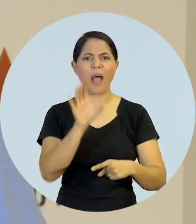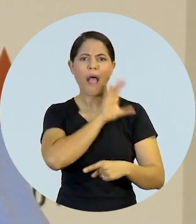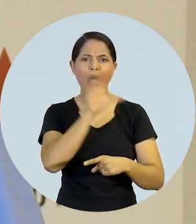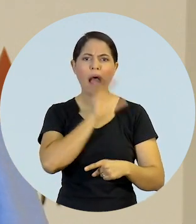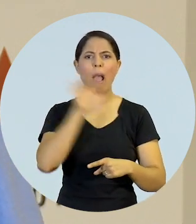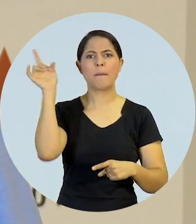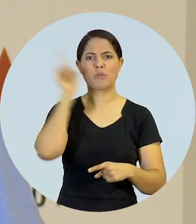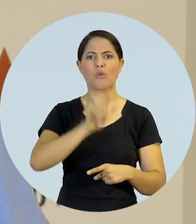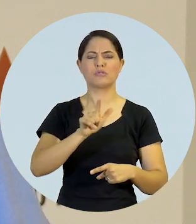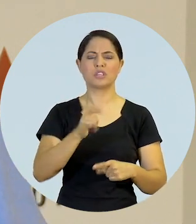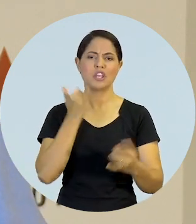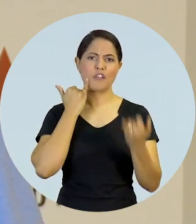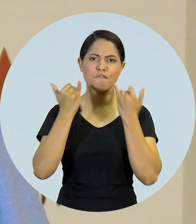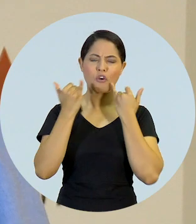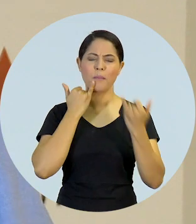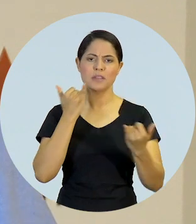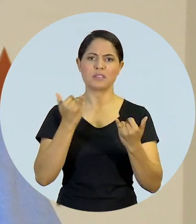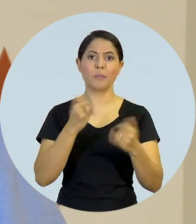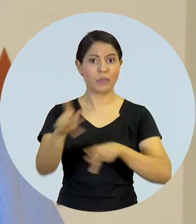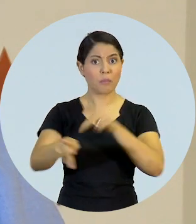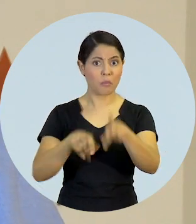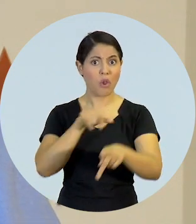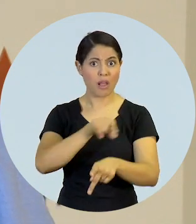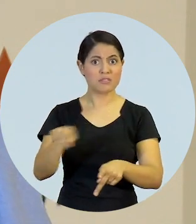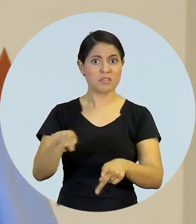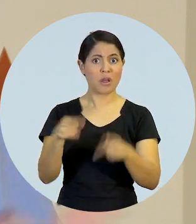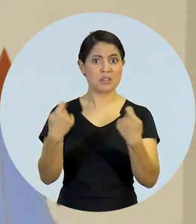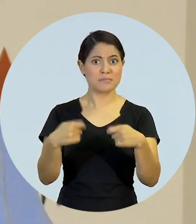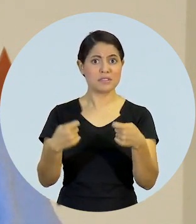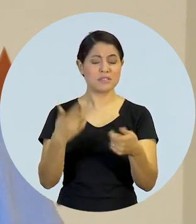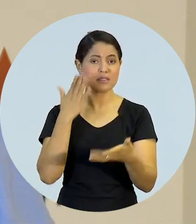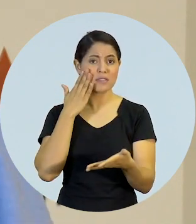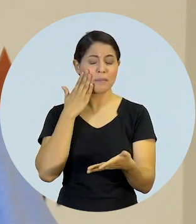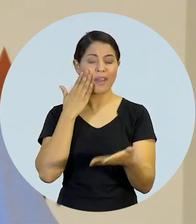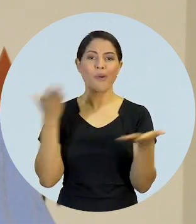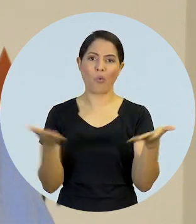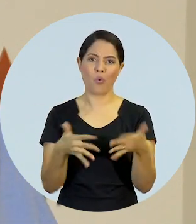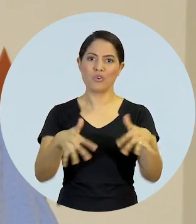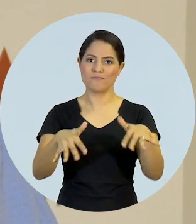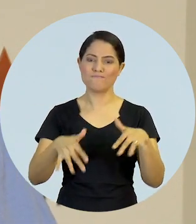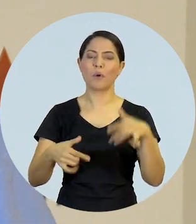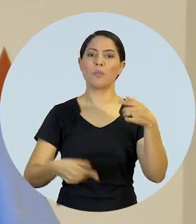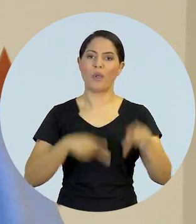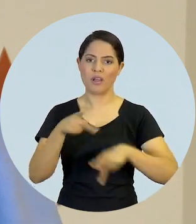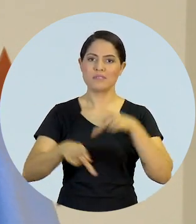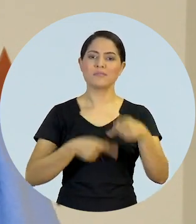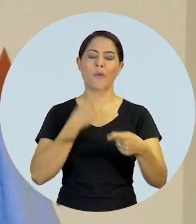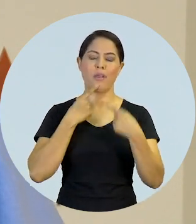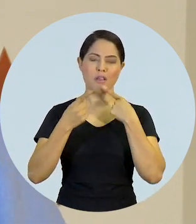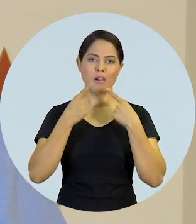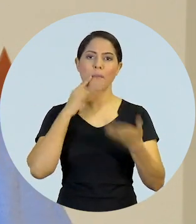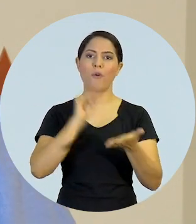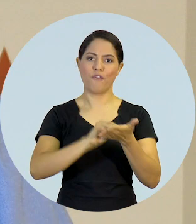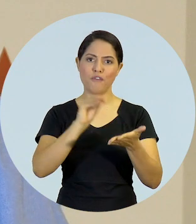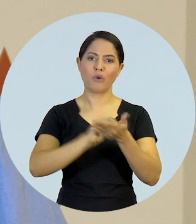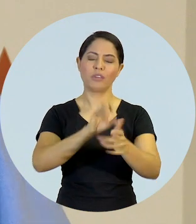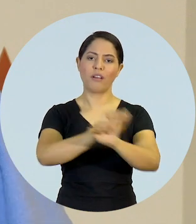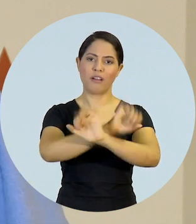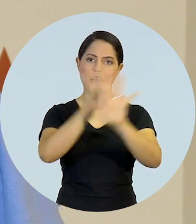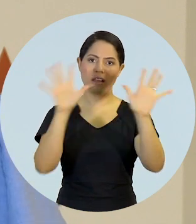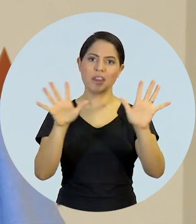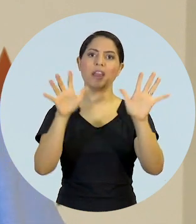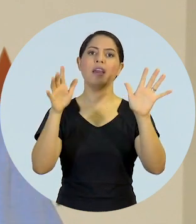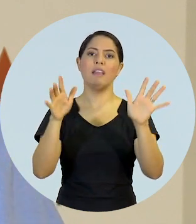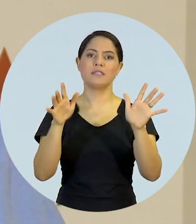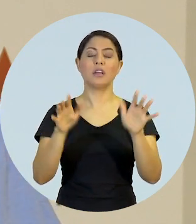maior agilidade nas informações também que a sociedade reclamou muito hoje nessa audiência pública, a ausência de